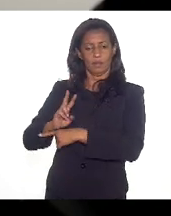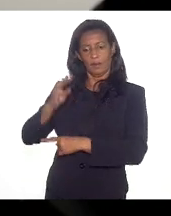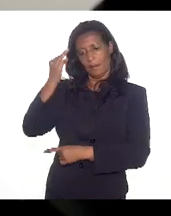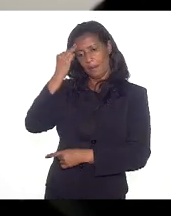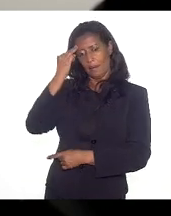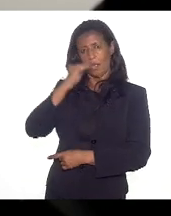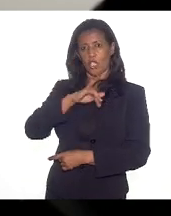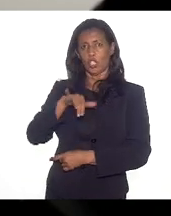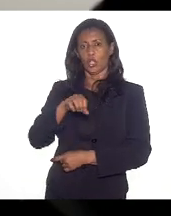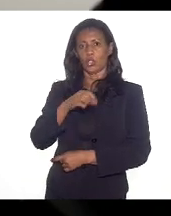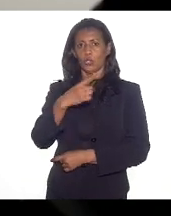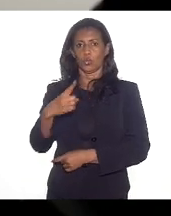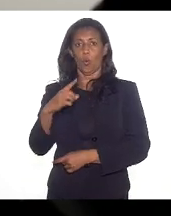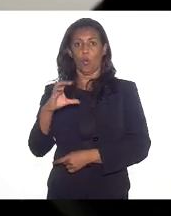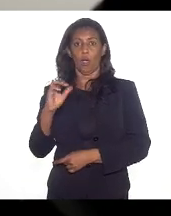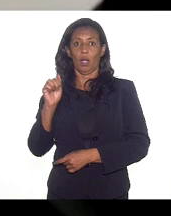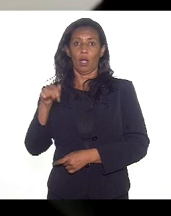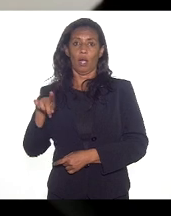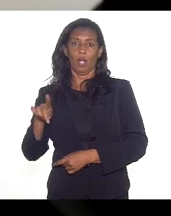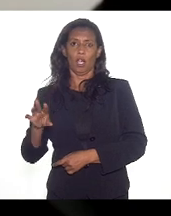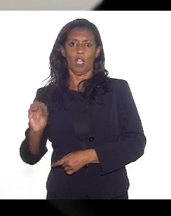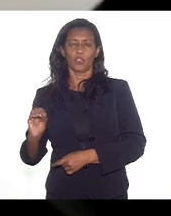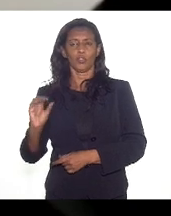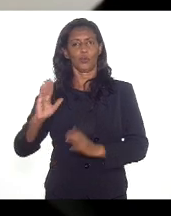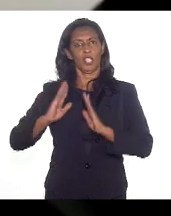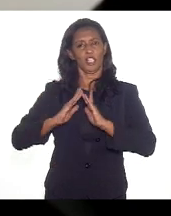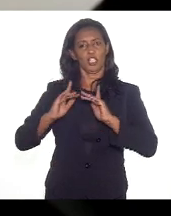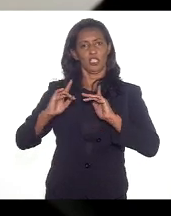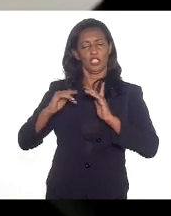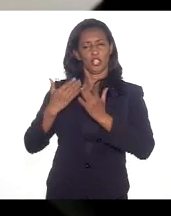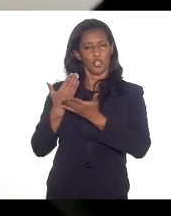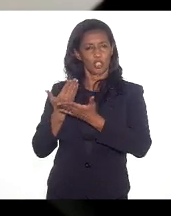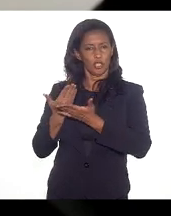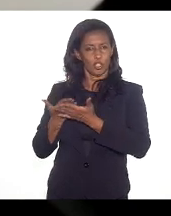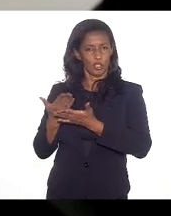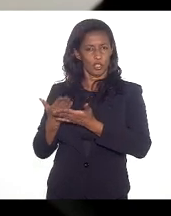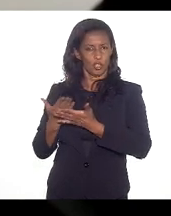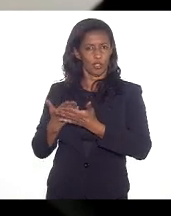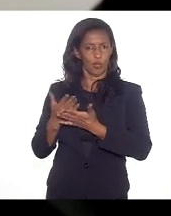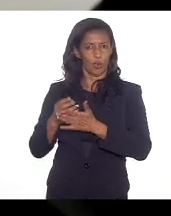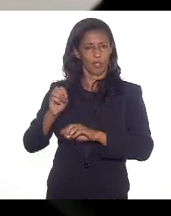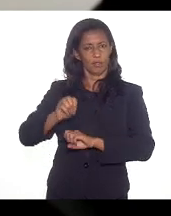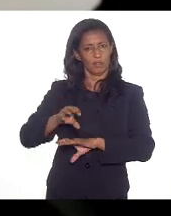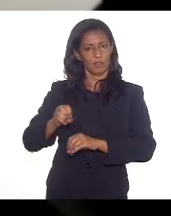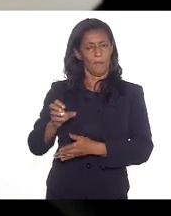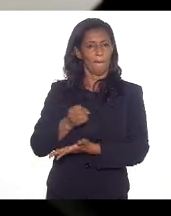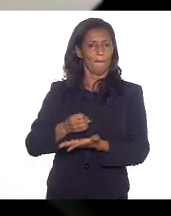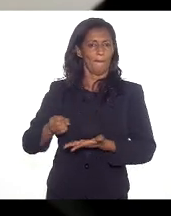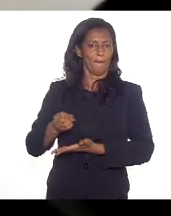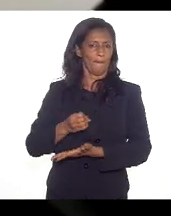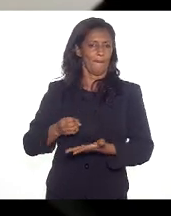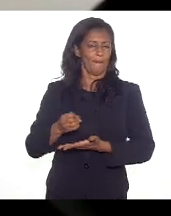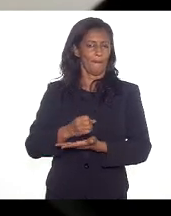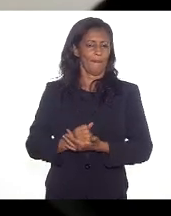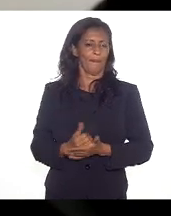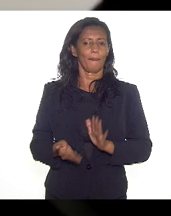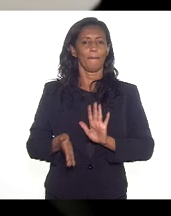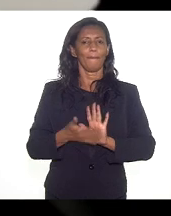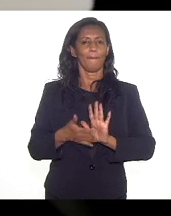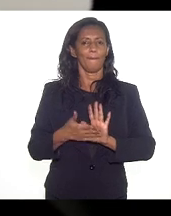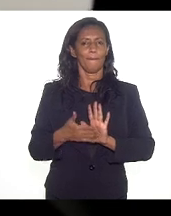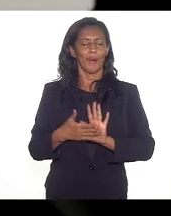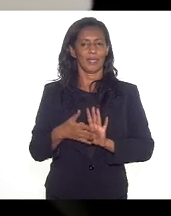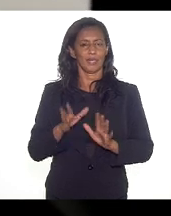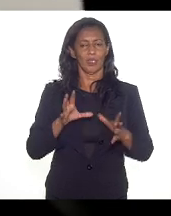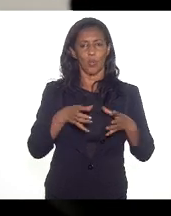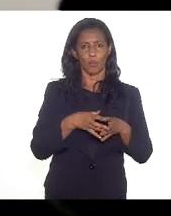João Cândido Felisberto em escolas de educação básica do Rio de Janeiro, na forma que menciona. Prende pareceres das comissões de Constituição